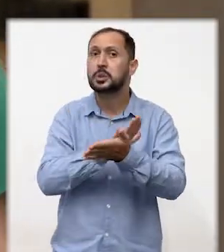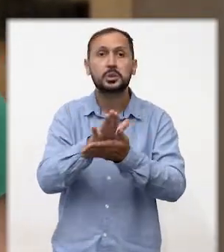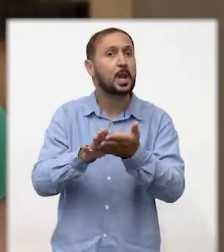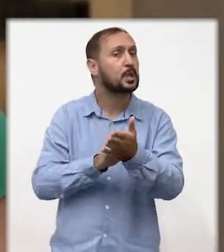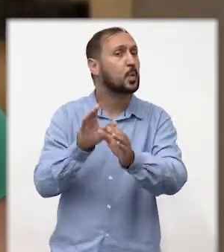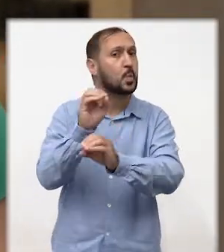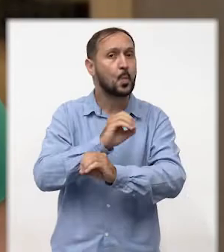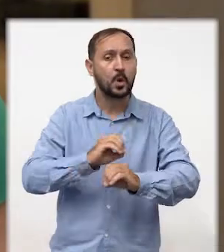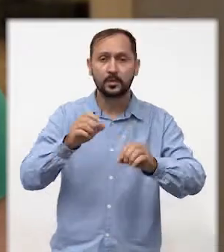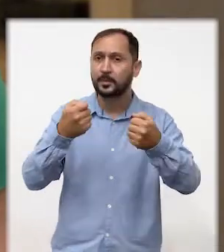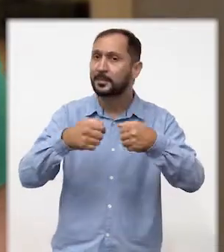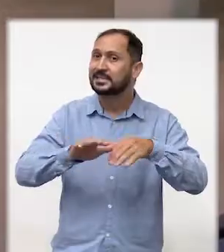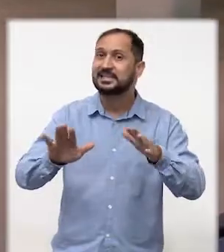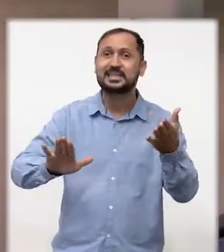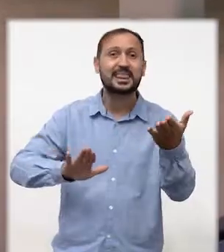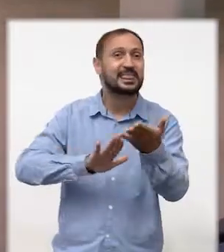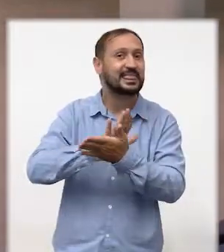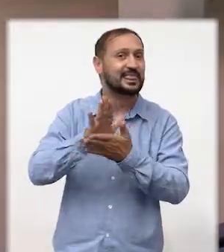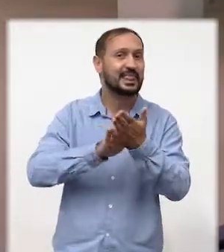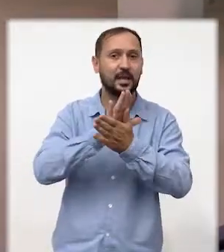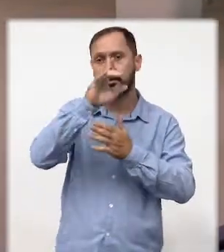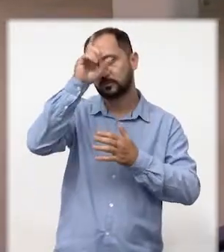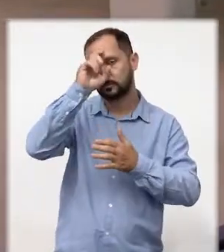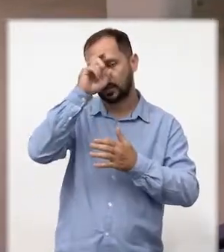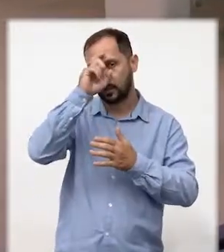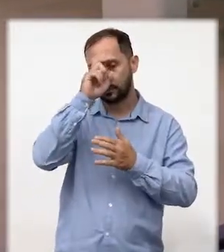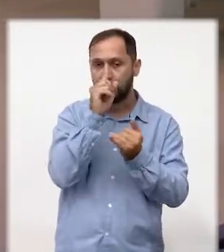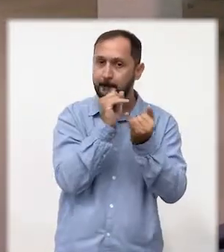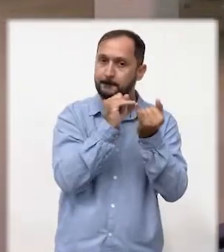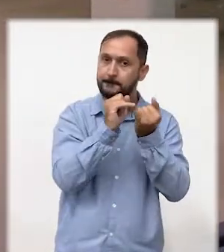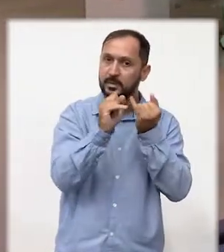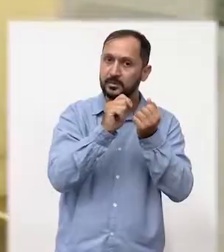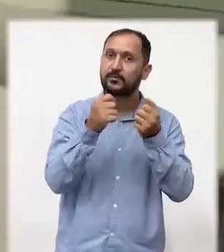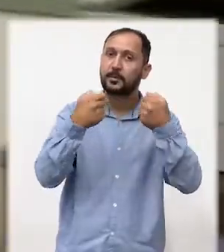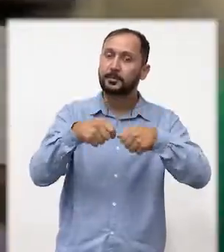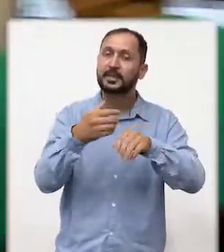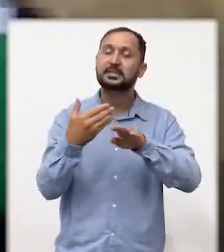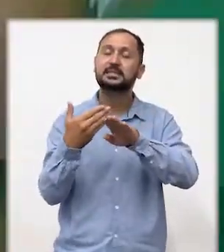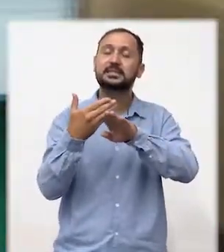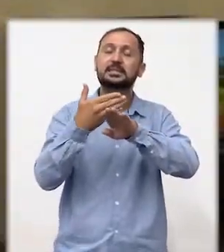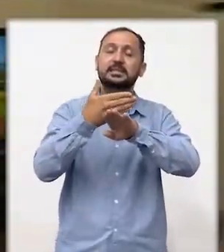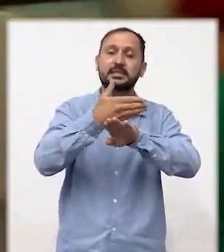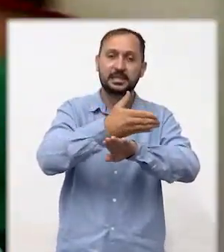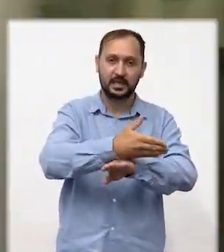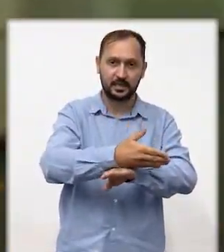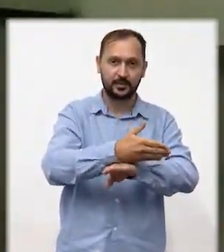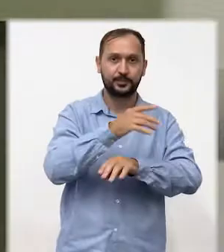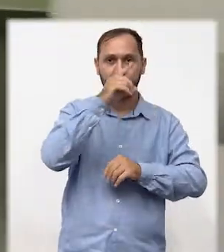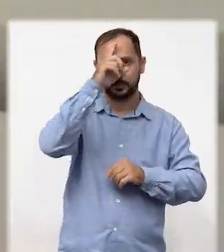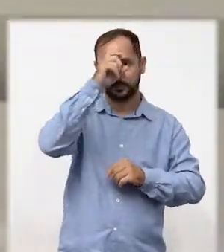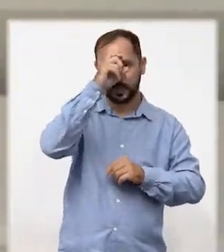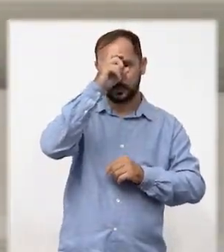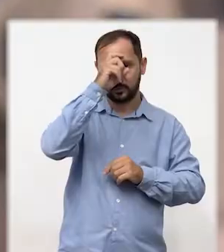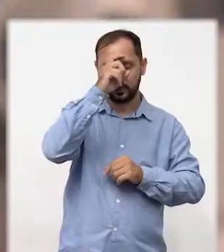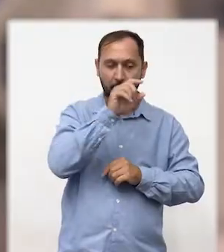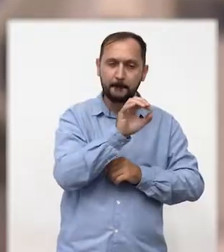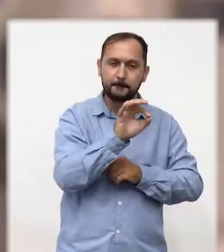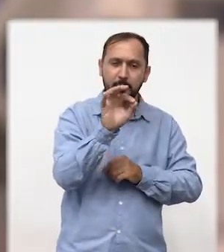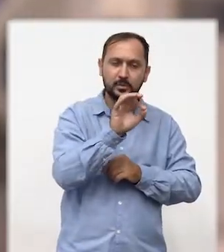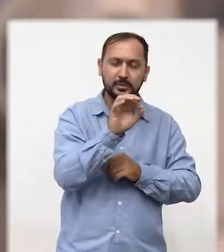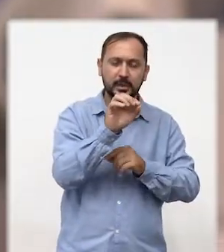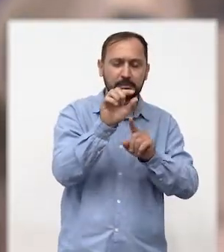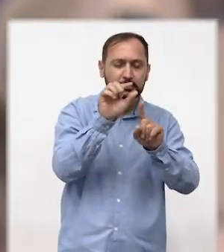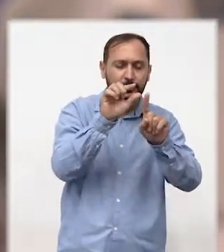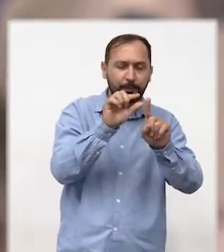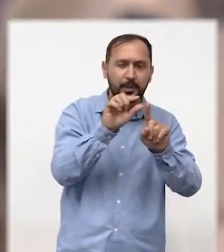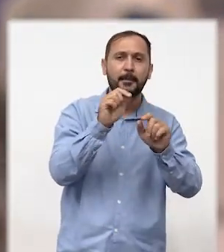sem necessidade de hospital. Uma pequena parcela dessas pessoas ela vai precisar de hospital e dessas que vão precisar de hospital, uma